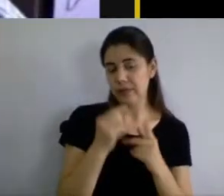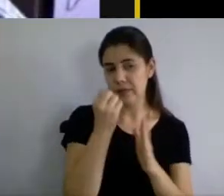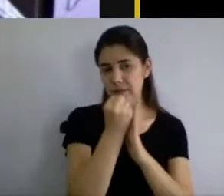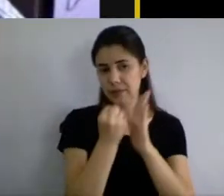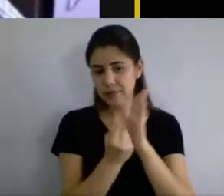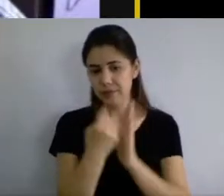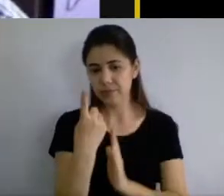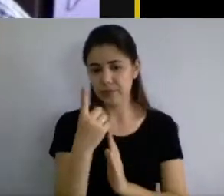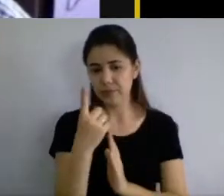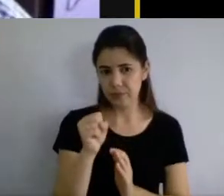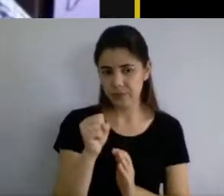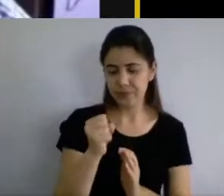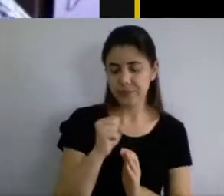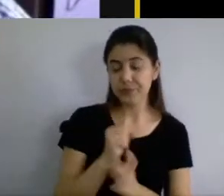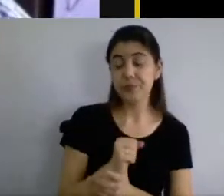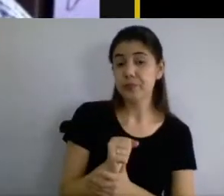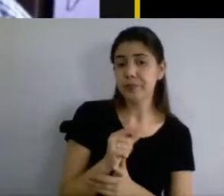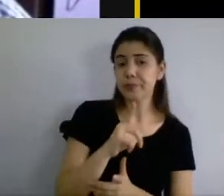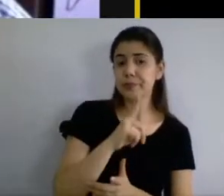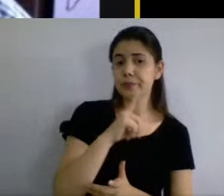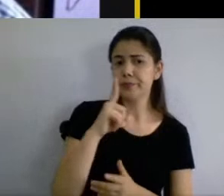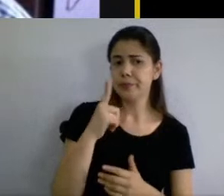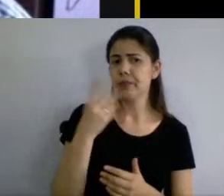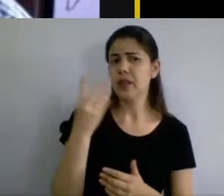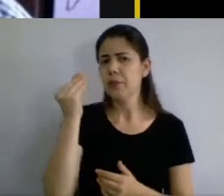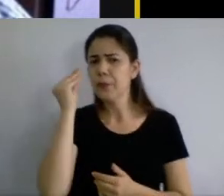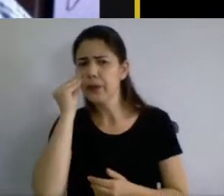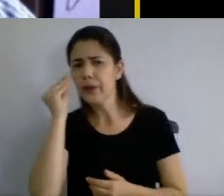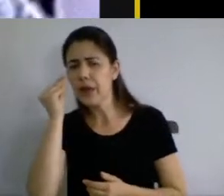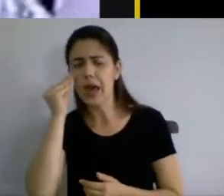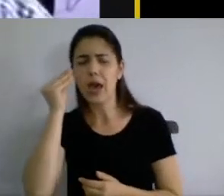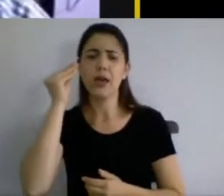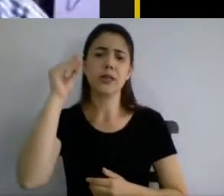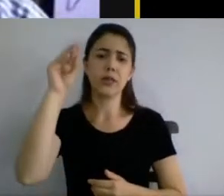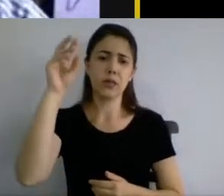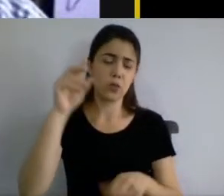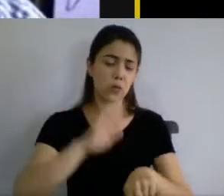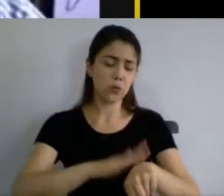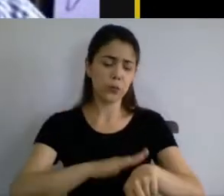um sentido à experiência do tempo histórico,